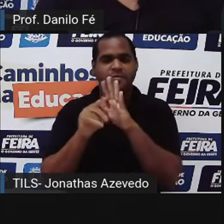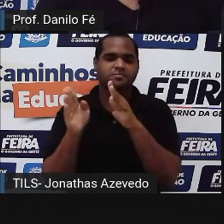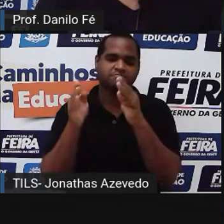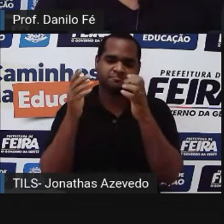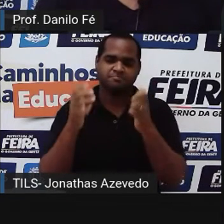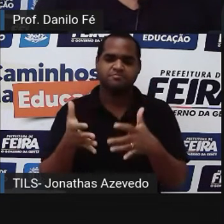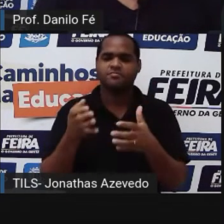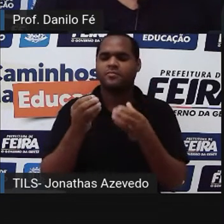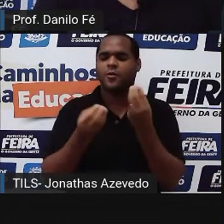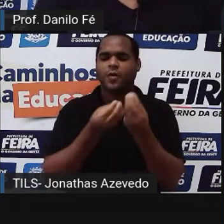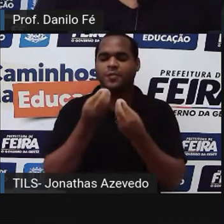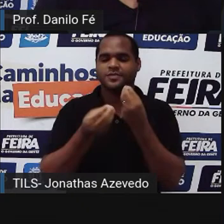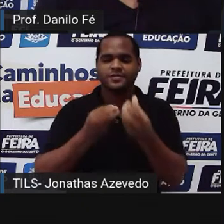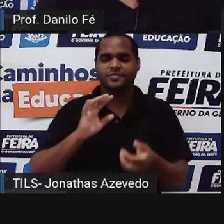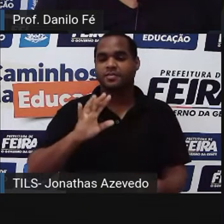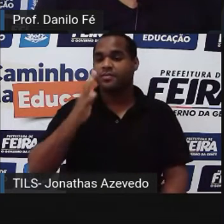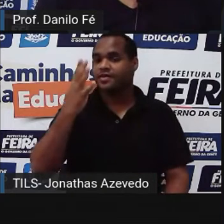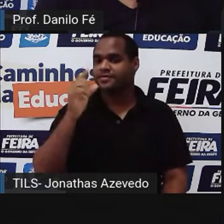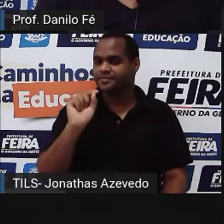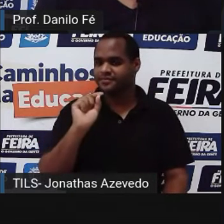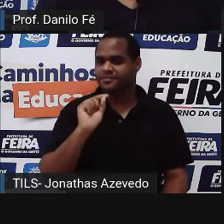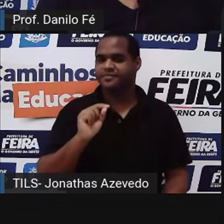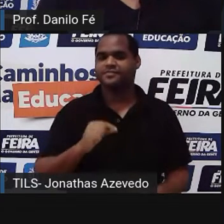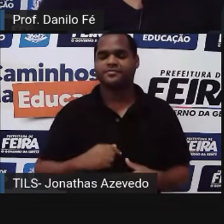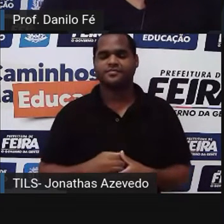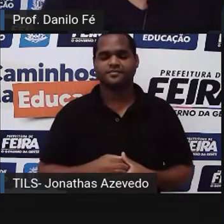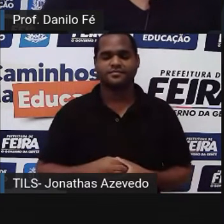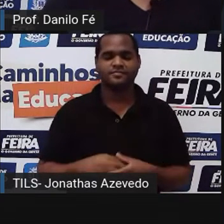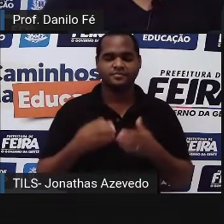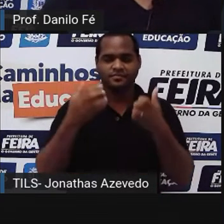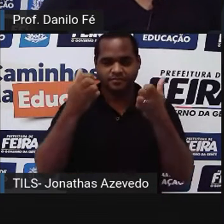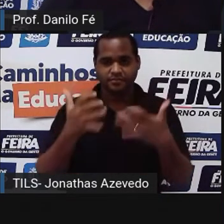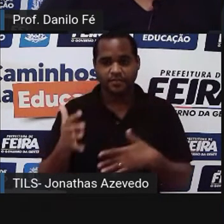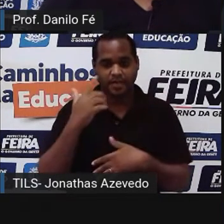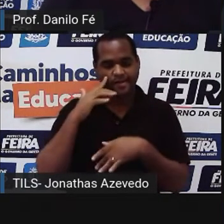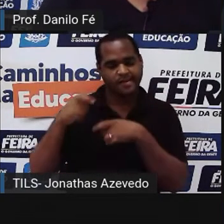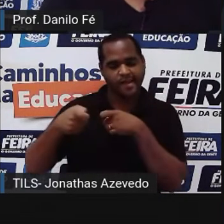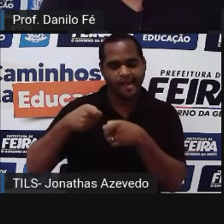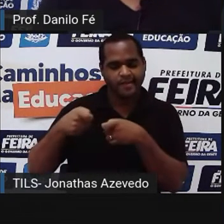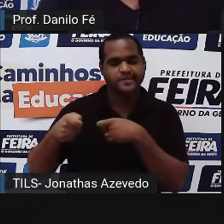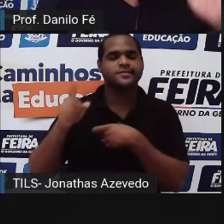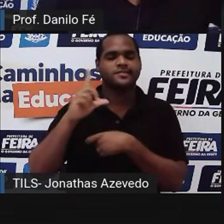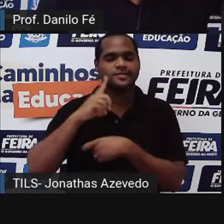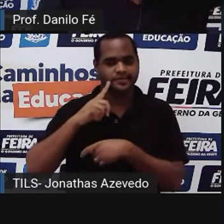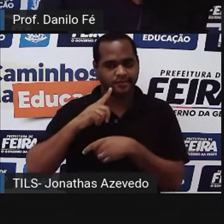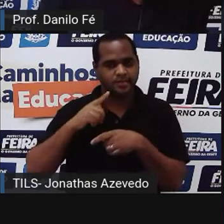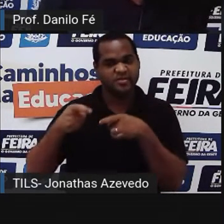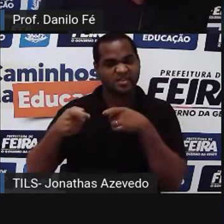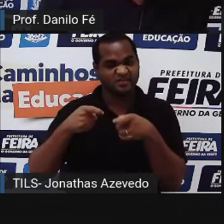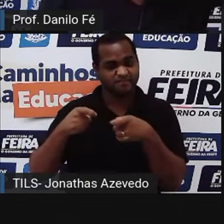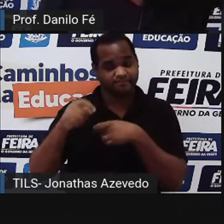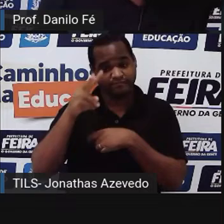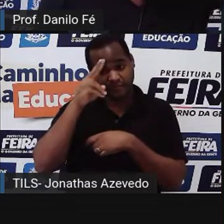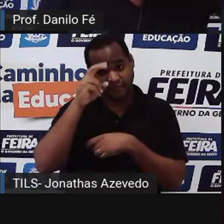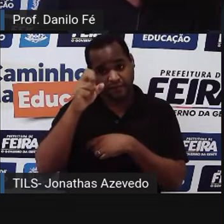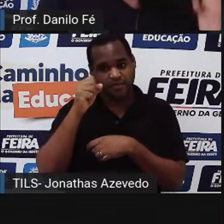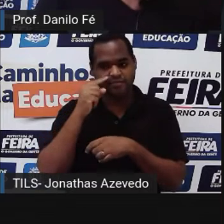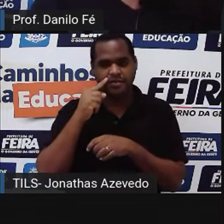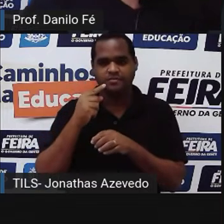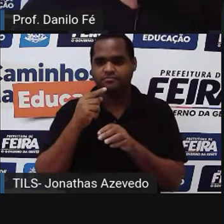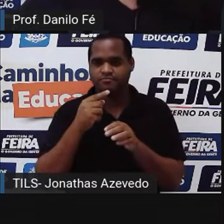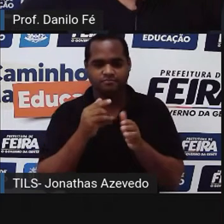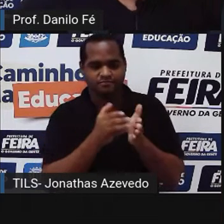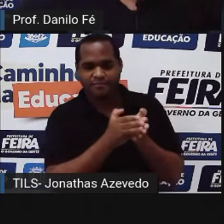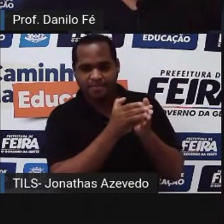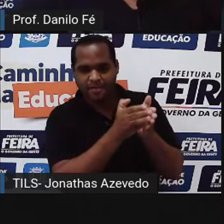o que acontece? É uma guerra tensa e uma guerra basicamente naval, onde